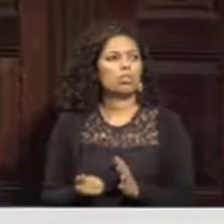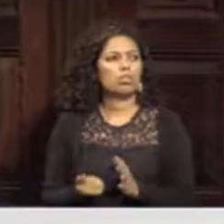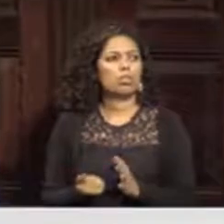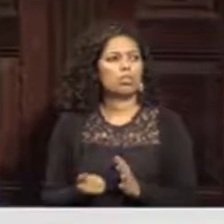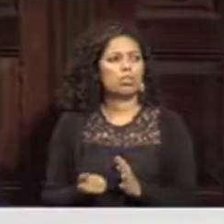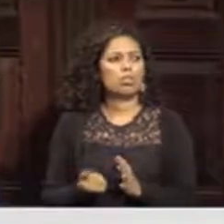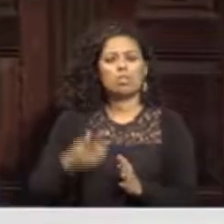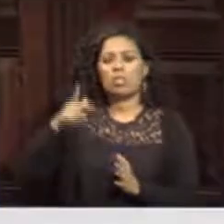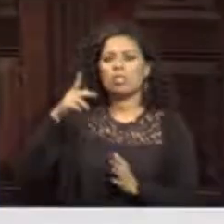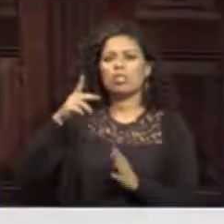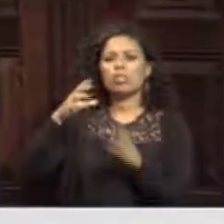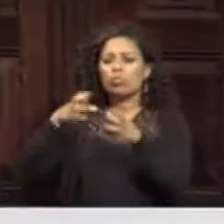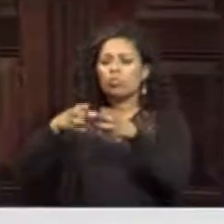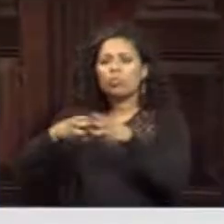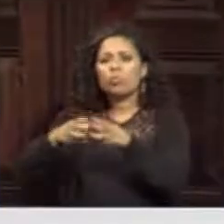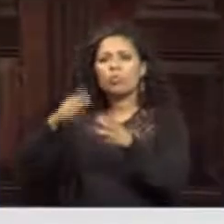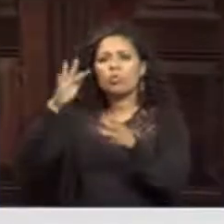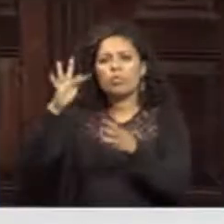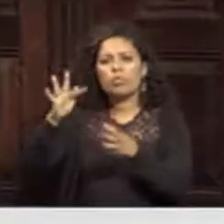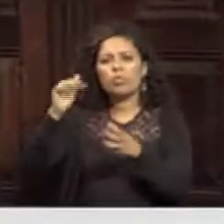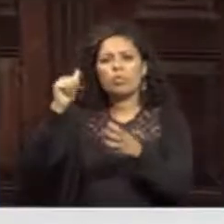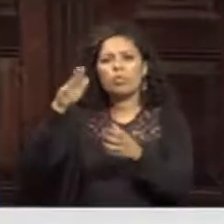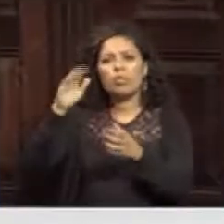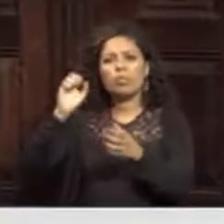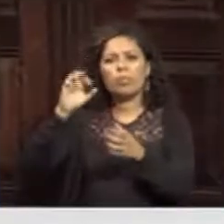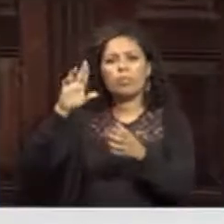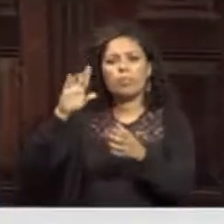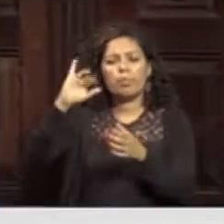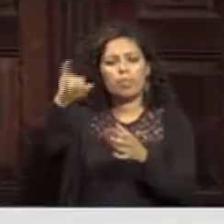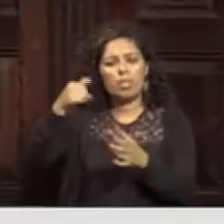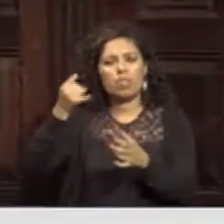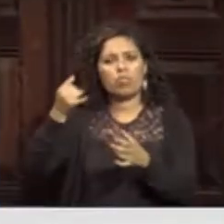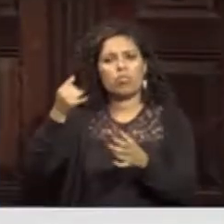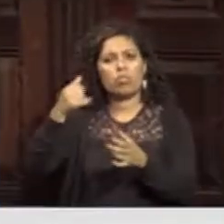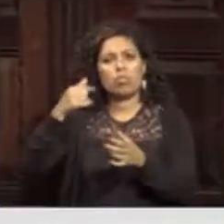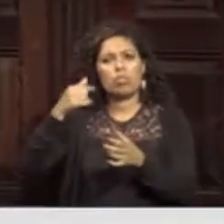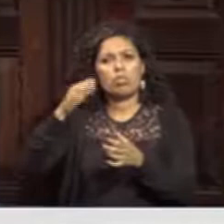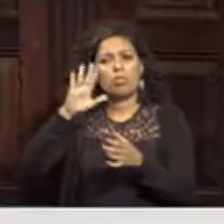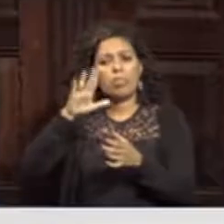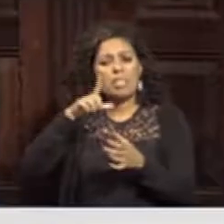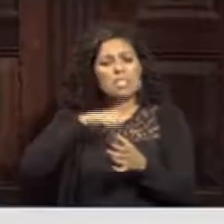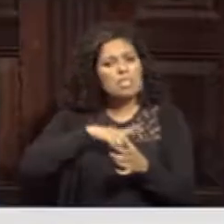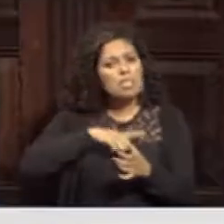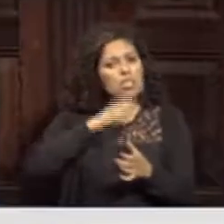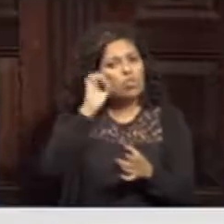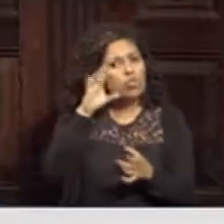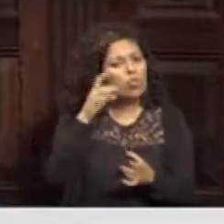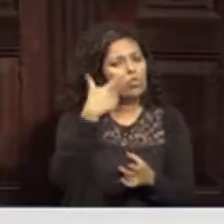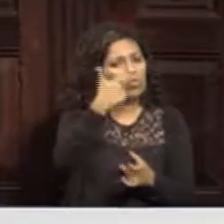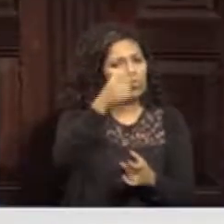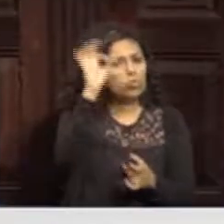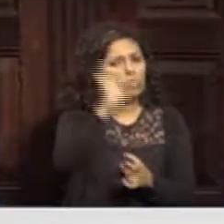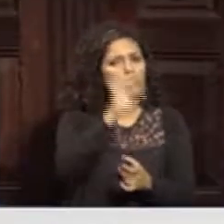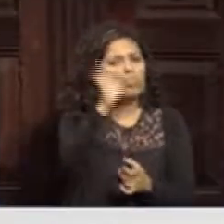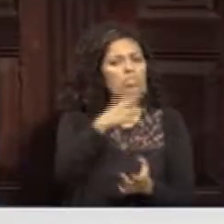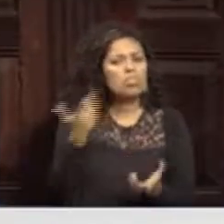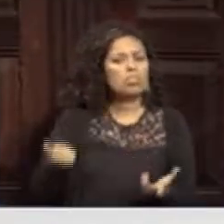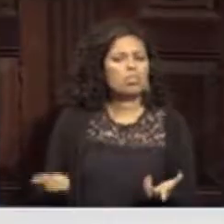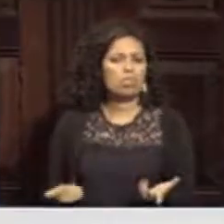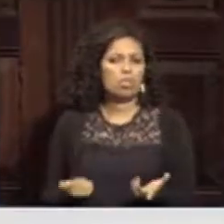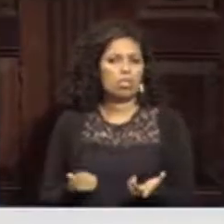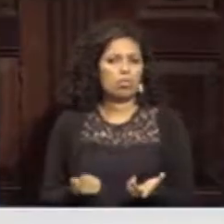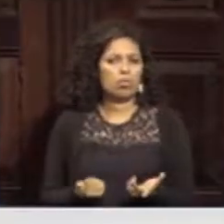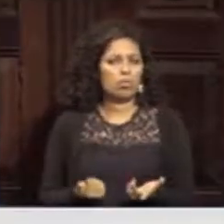da FAPERJ, que tem a garantia desses 2% da receita tributária,